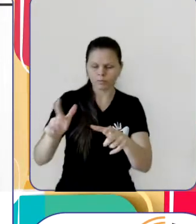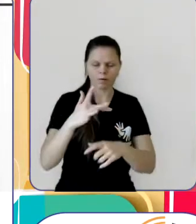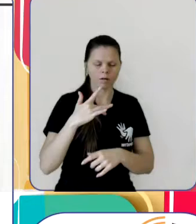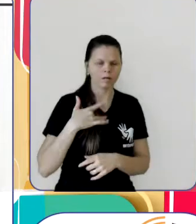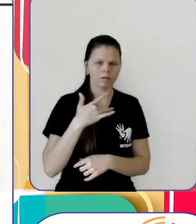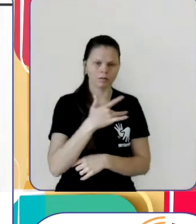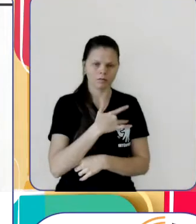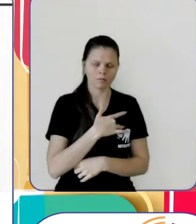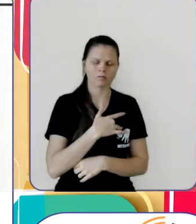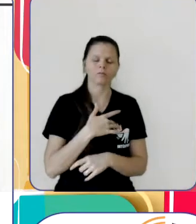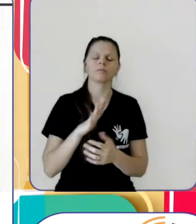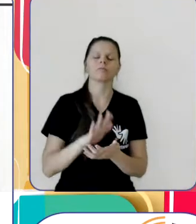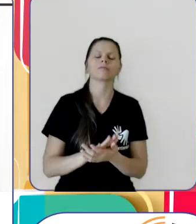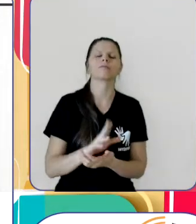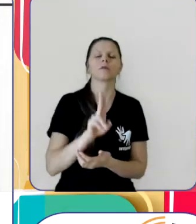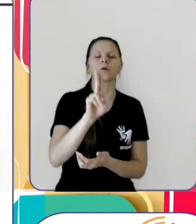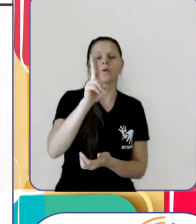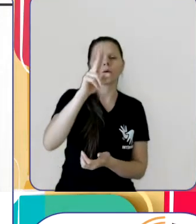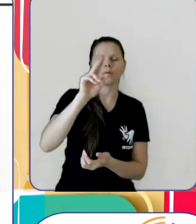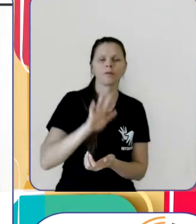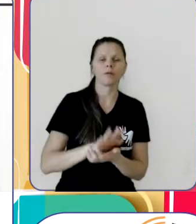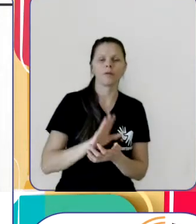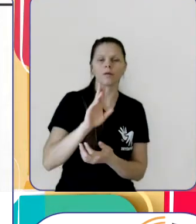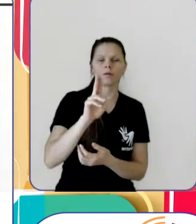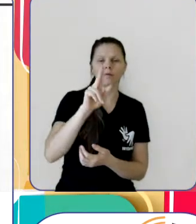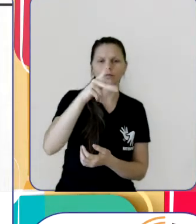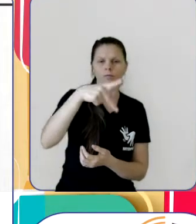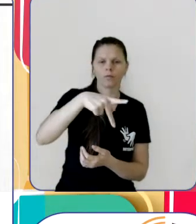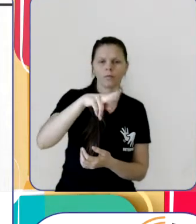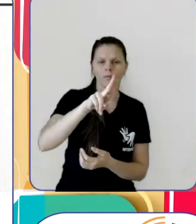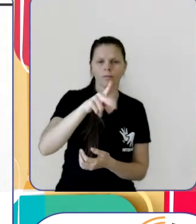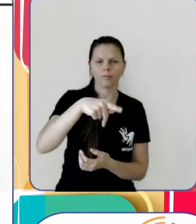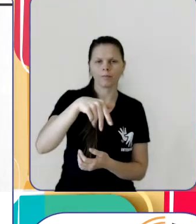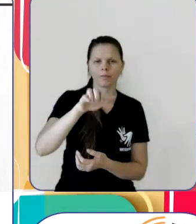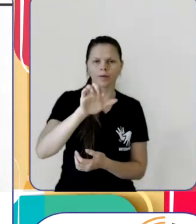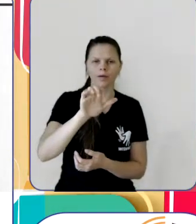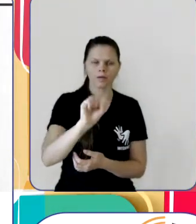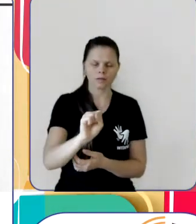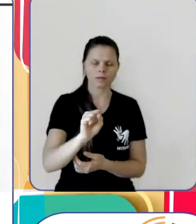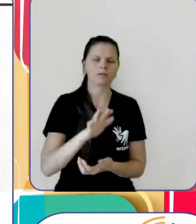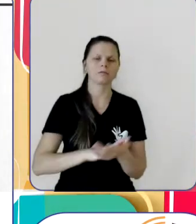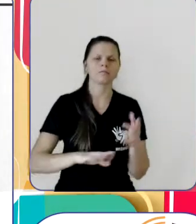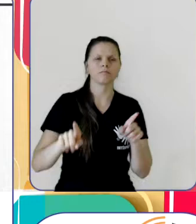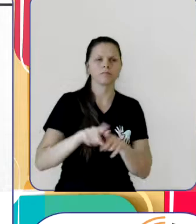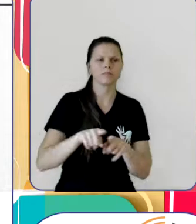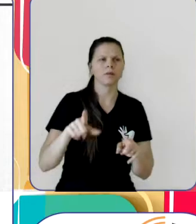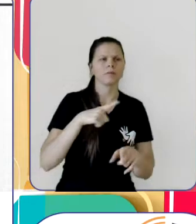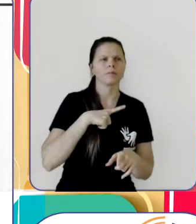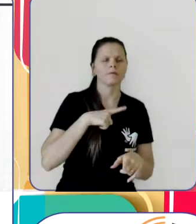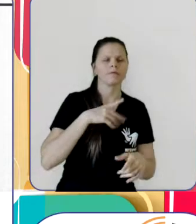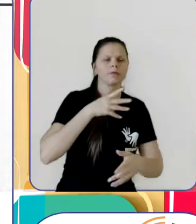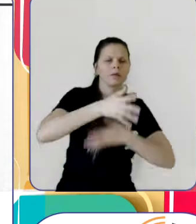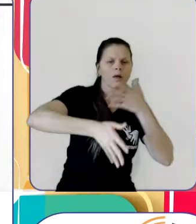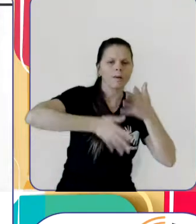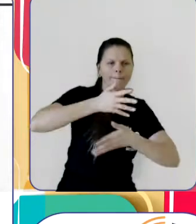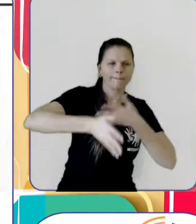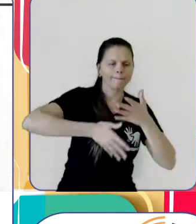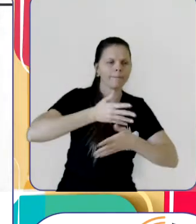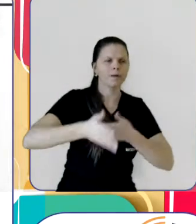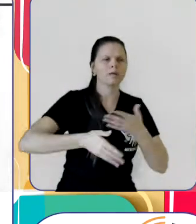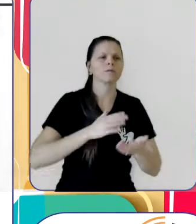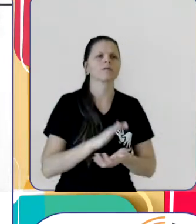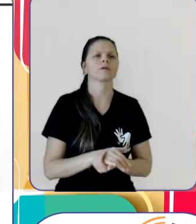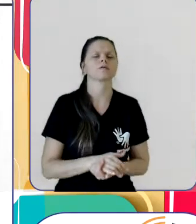saúde, que são as UBSs. Ou seja, também vai ter a participação dos postos de saúde, que são os